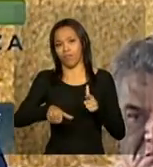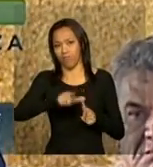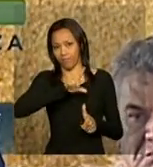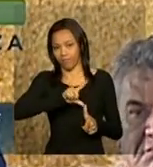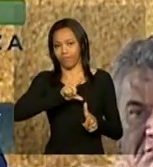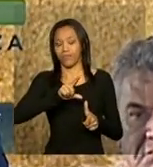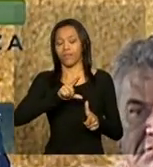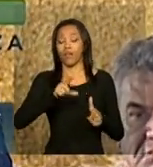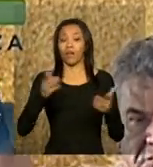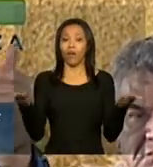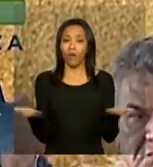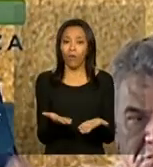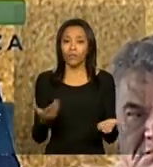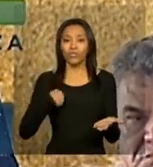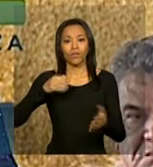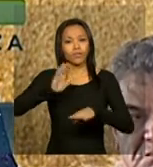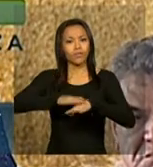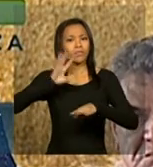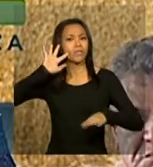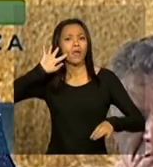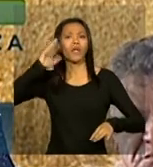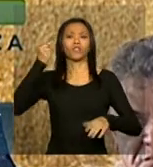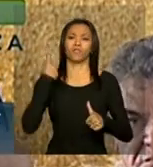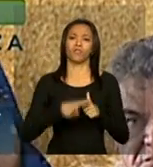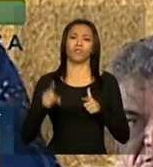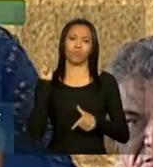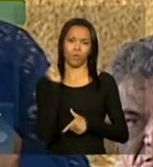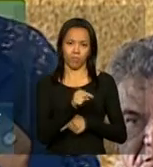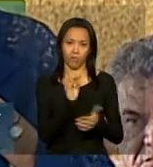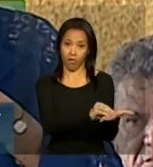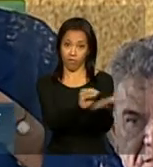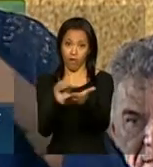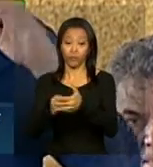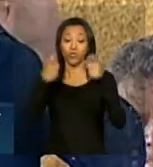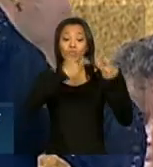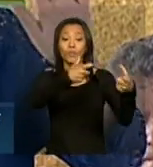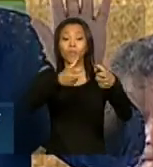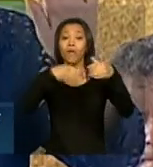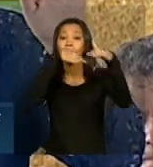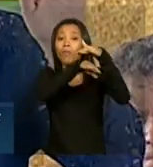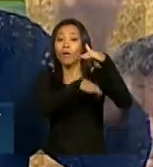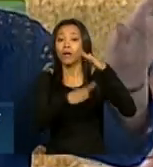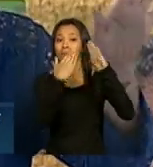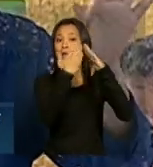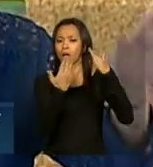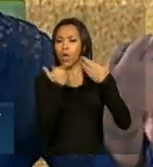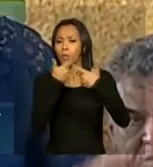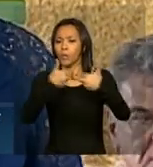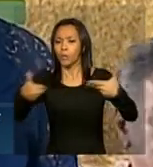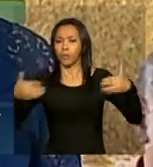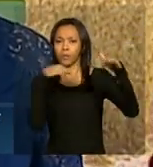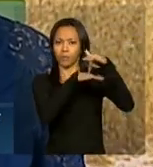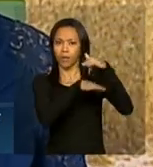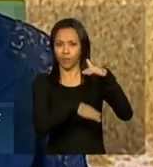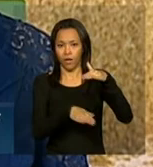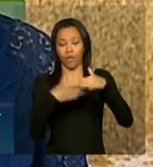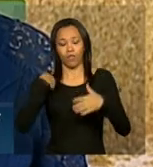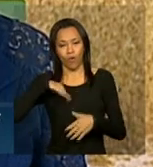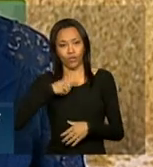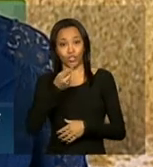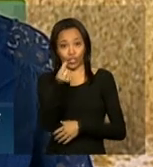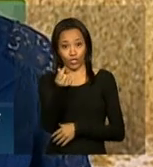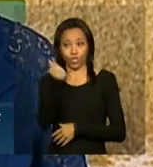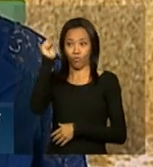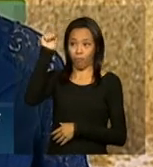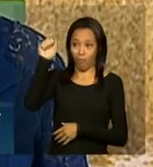de tomar essas providências. Nós colocamos mais dinheiro para